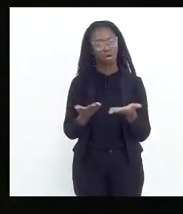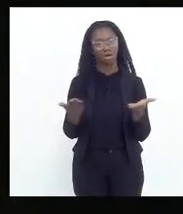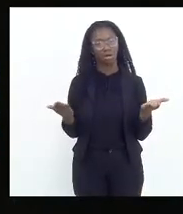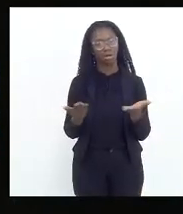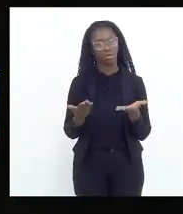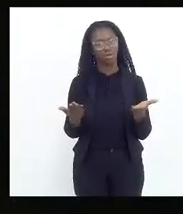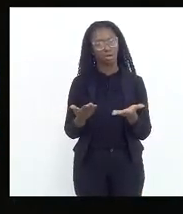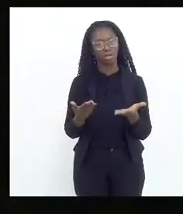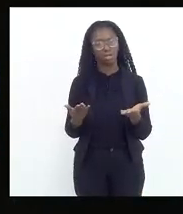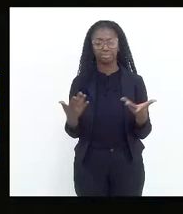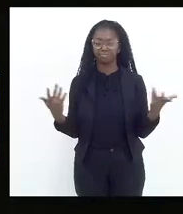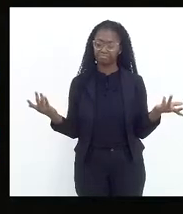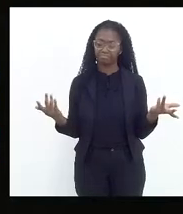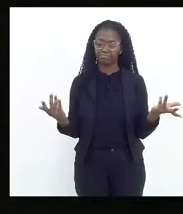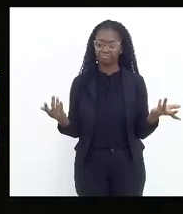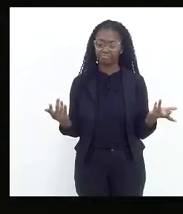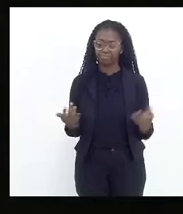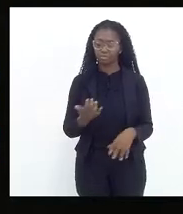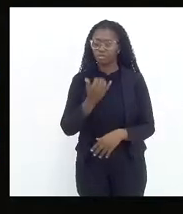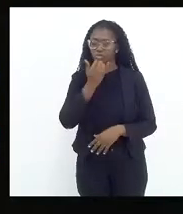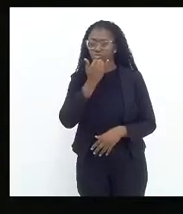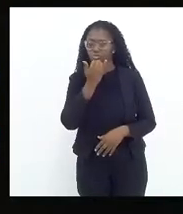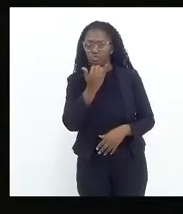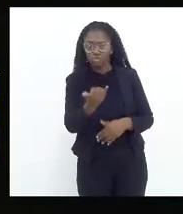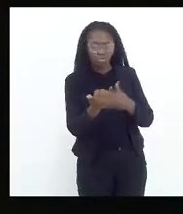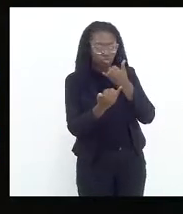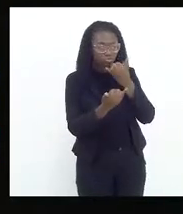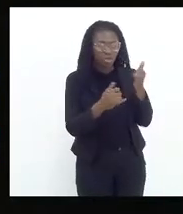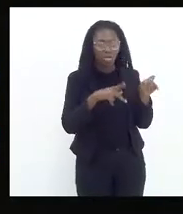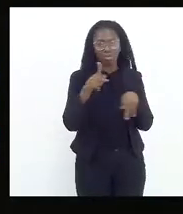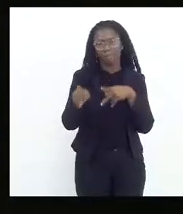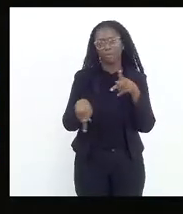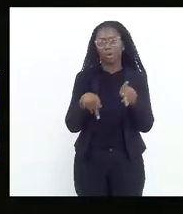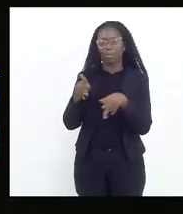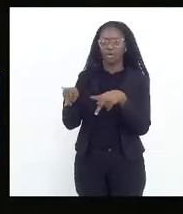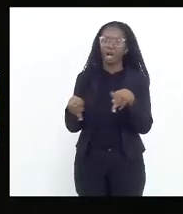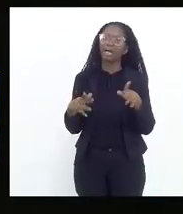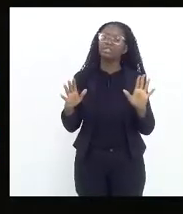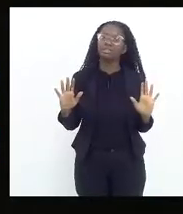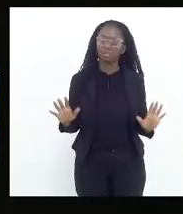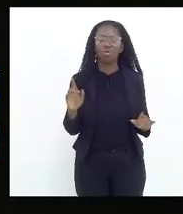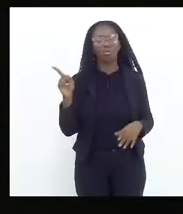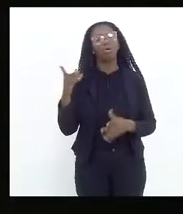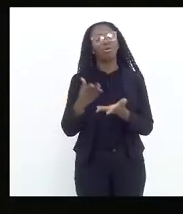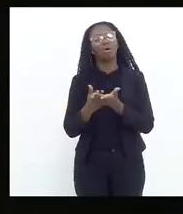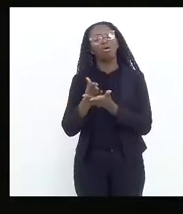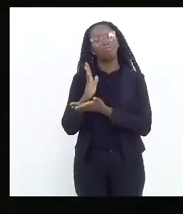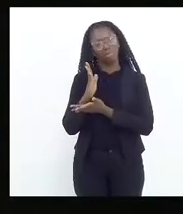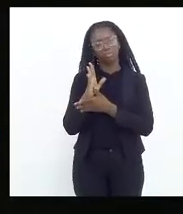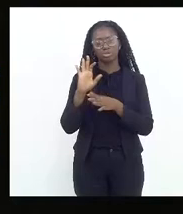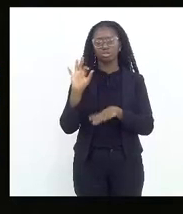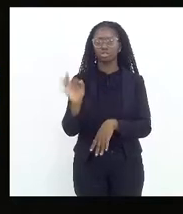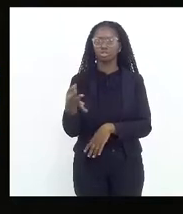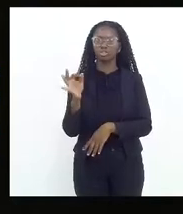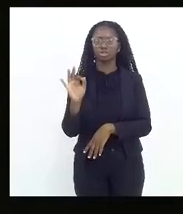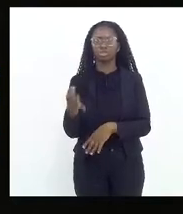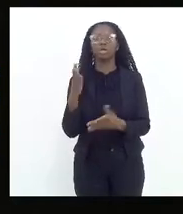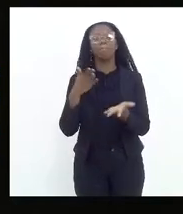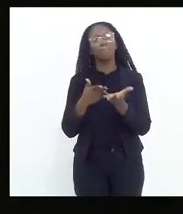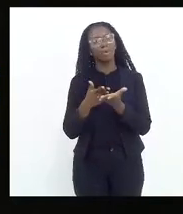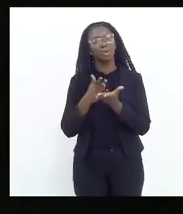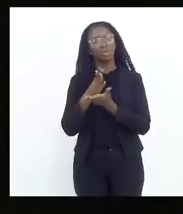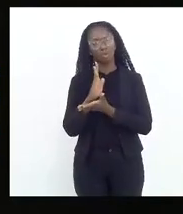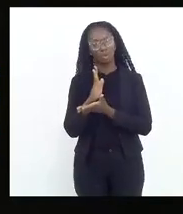se redima perante a toda a população, que ele aprove, com certeza,